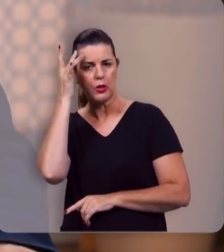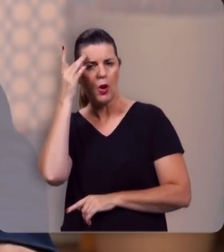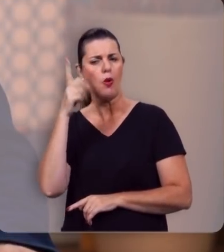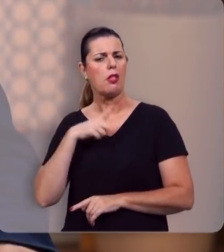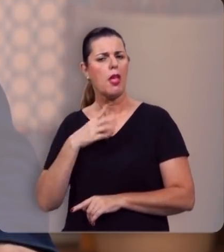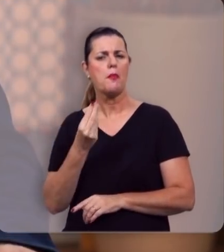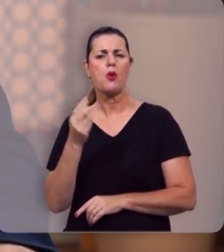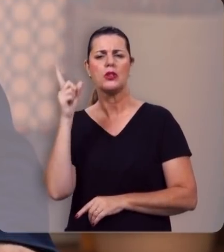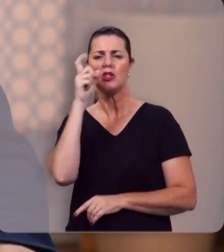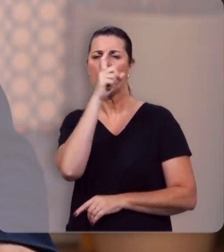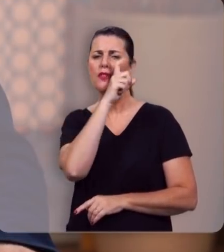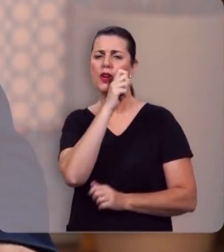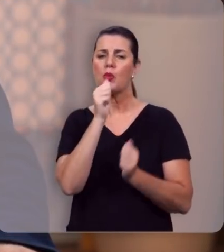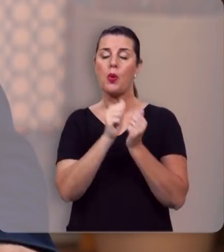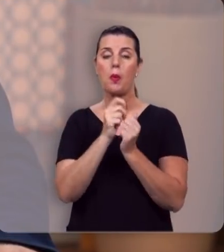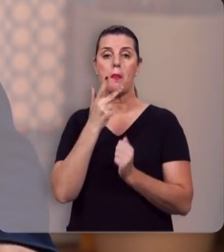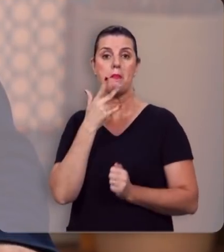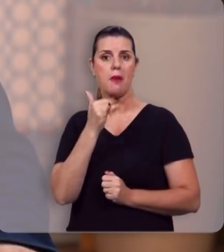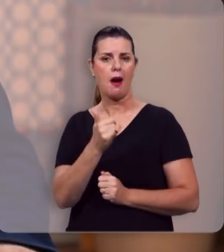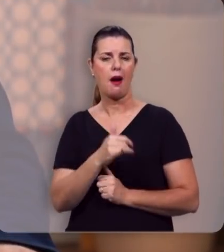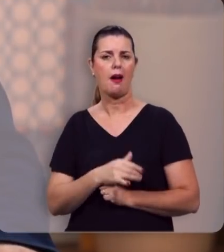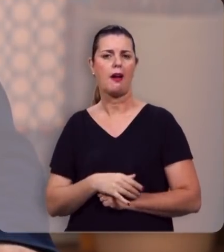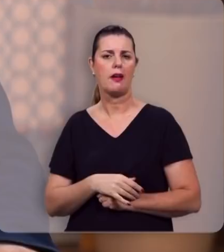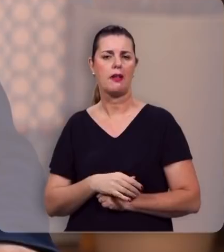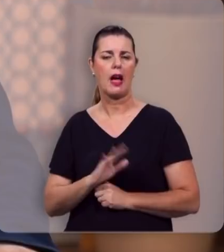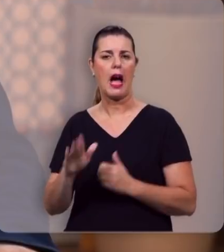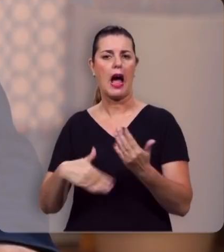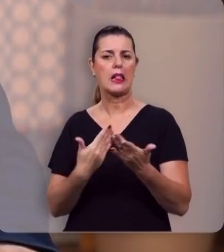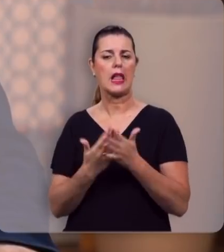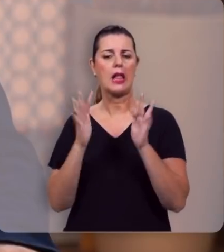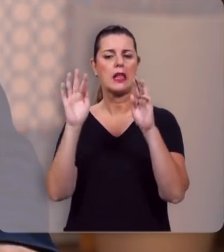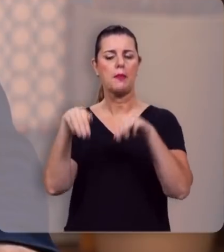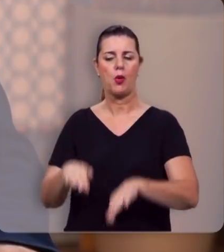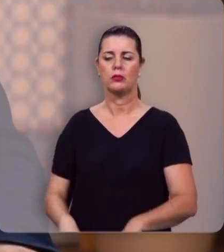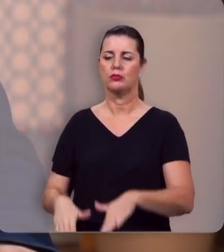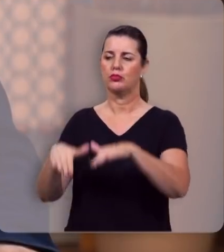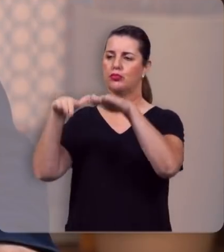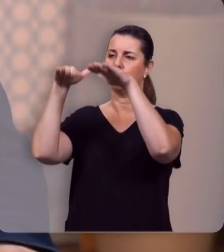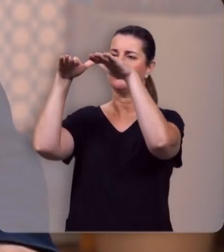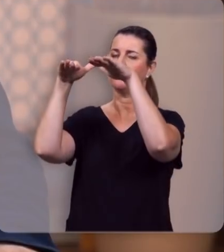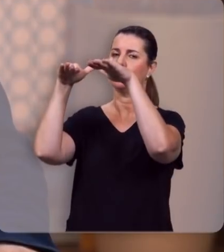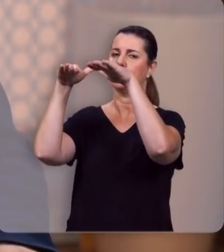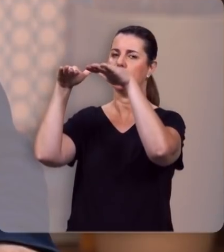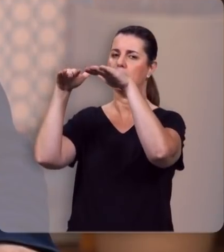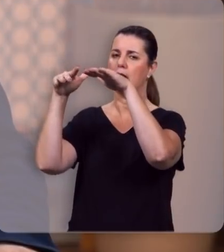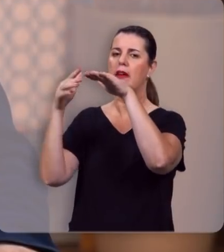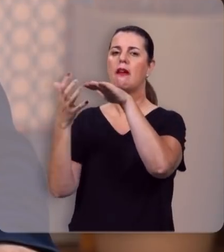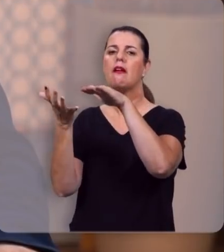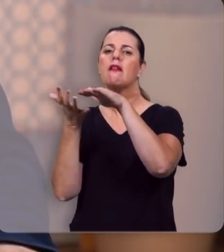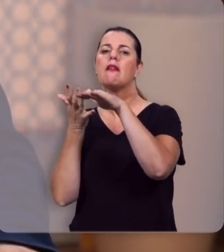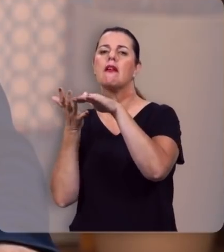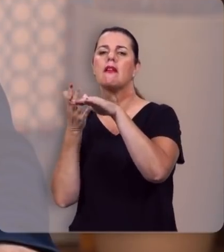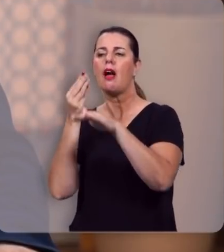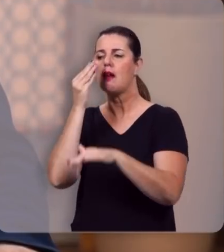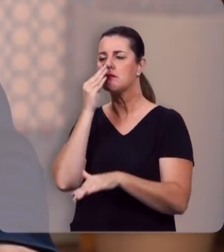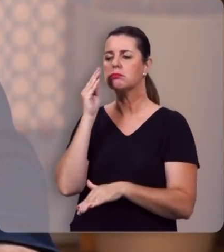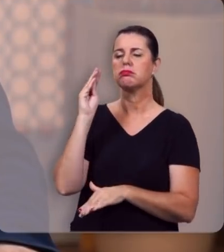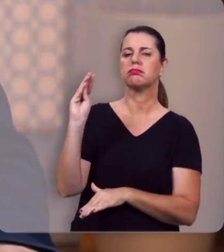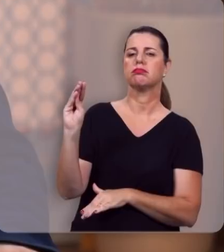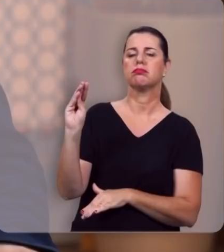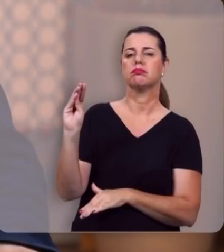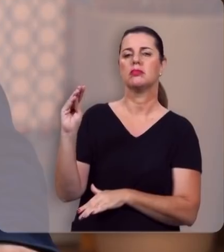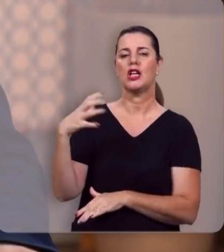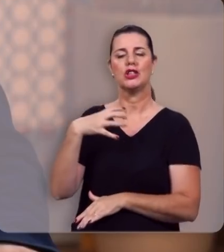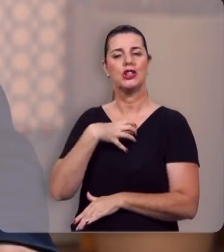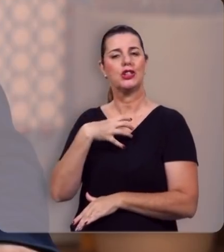muitas dificuldades com seus pais, até depois que crescem, e elas querem rejeitar